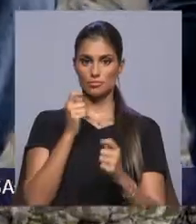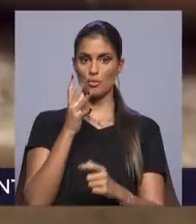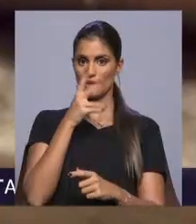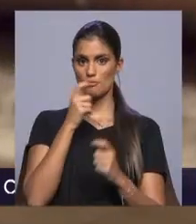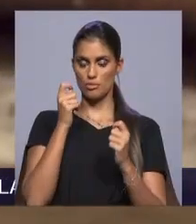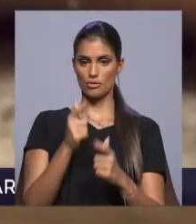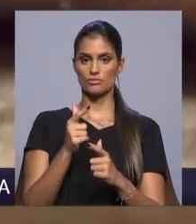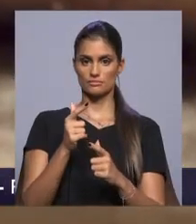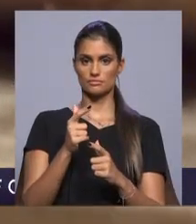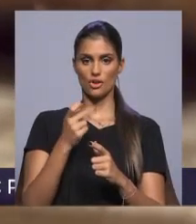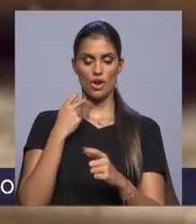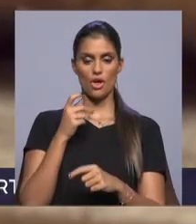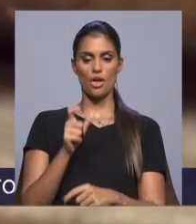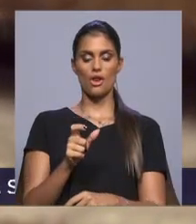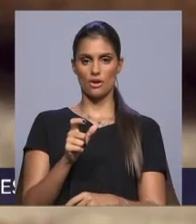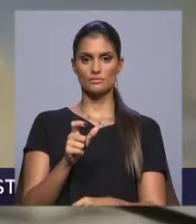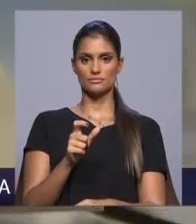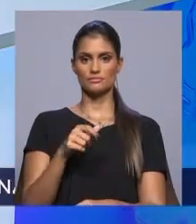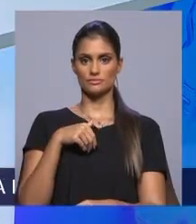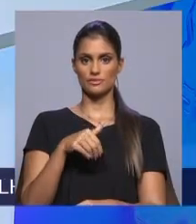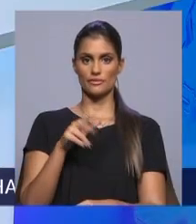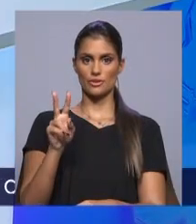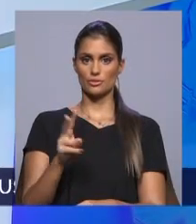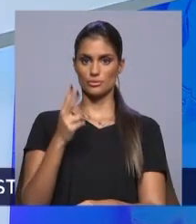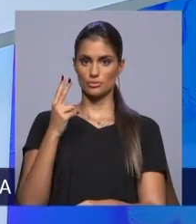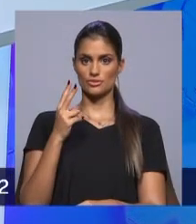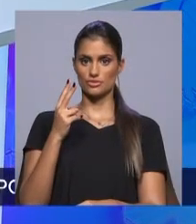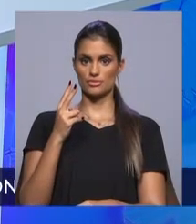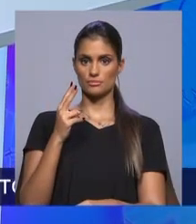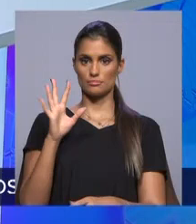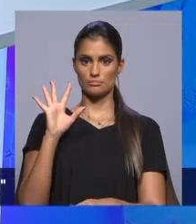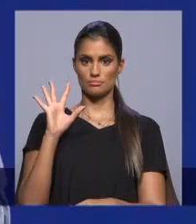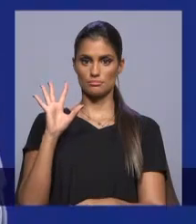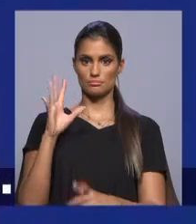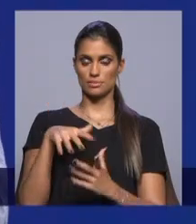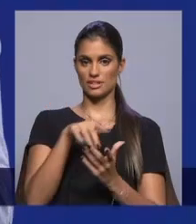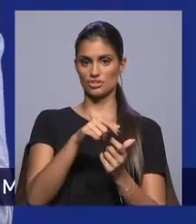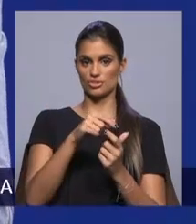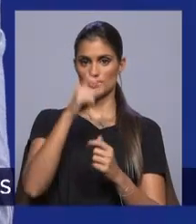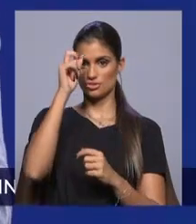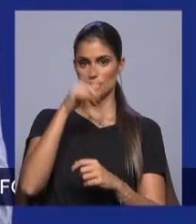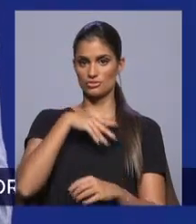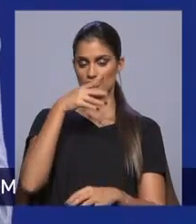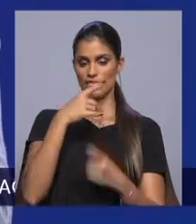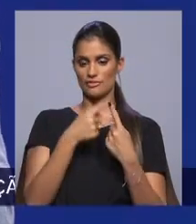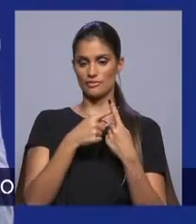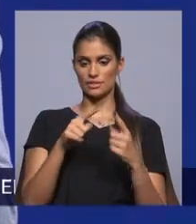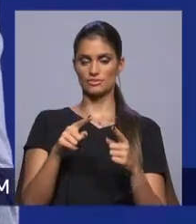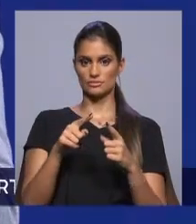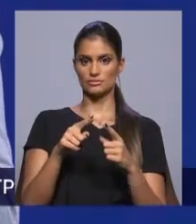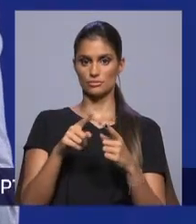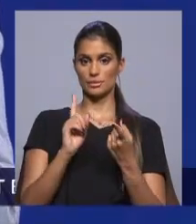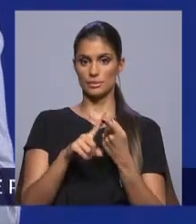aliás, e muito pequeninas. Ora, vamos apresentar 2 exoplanetas muito curiosos que contam histórias diferentes da sua convivência com a estrela. O